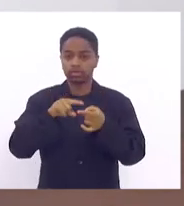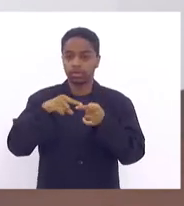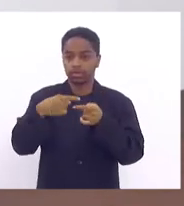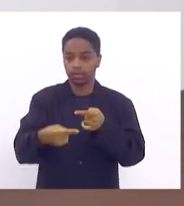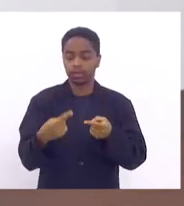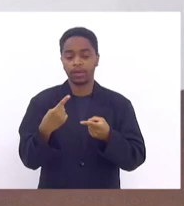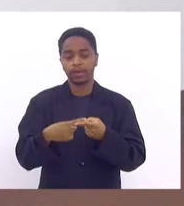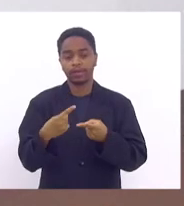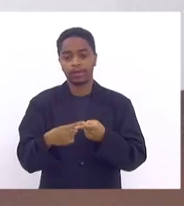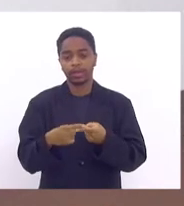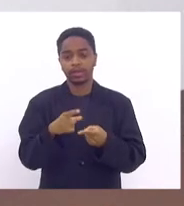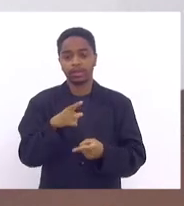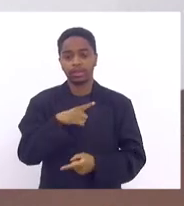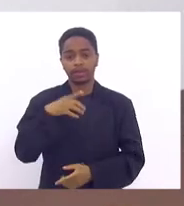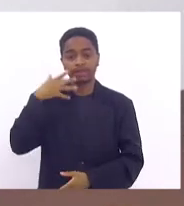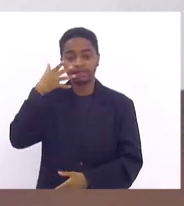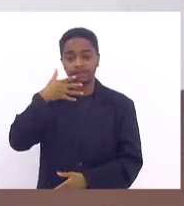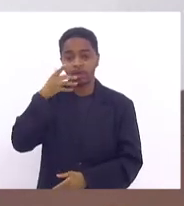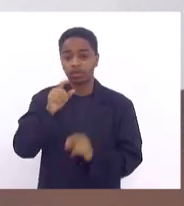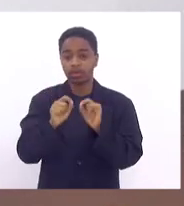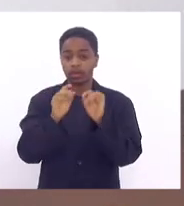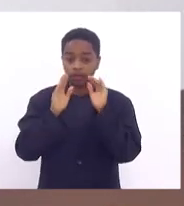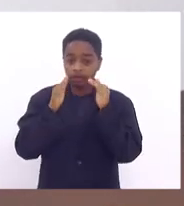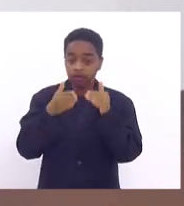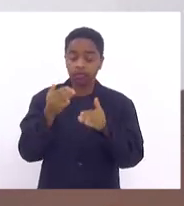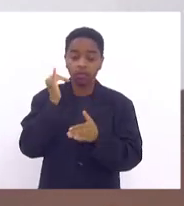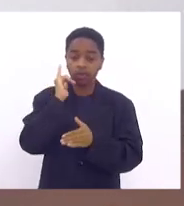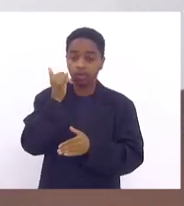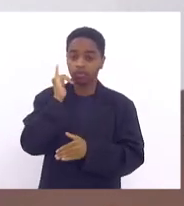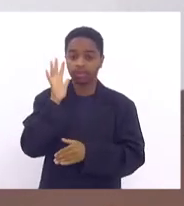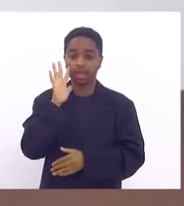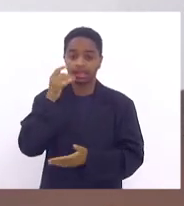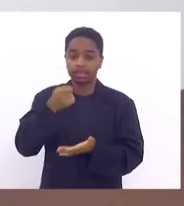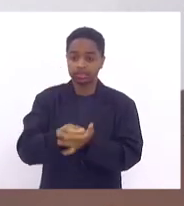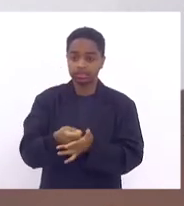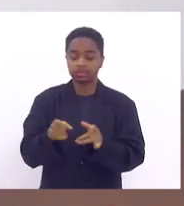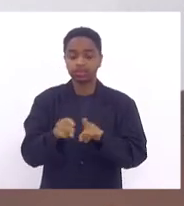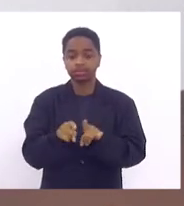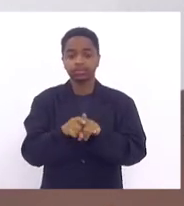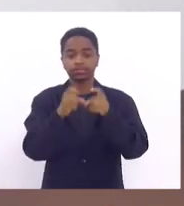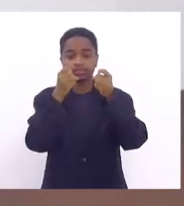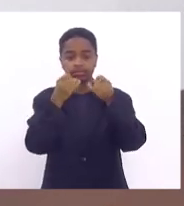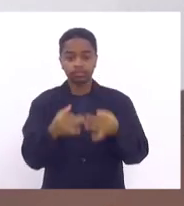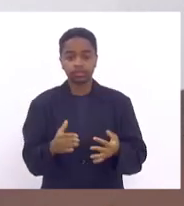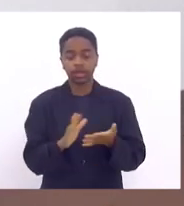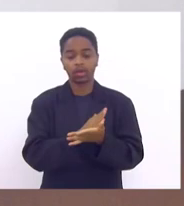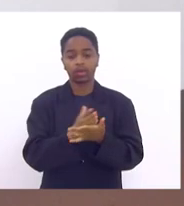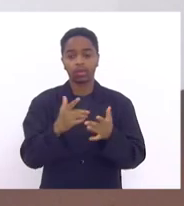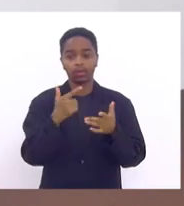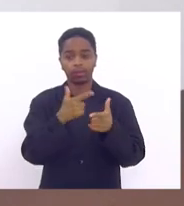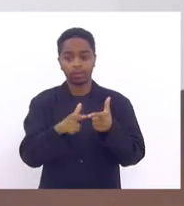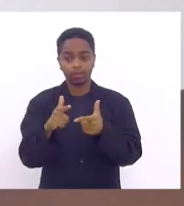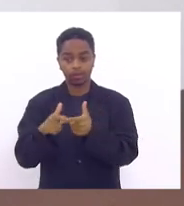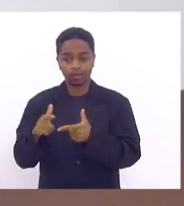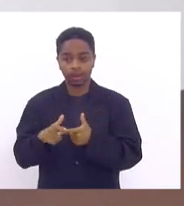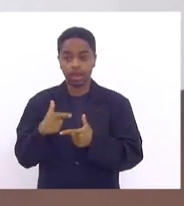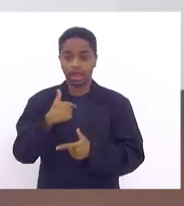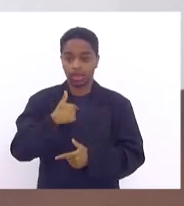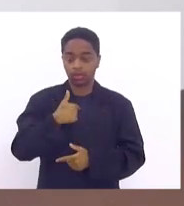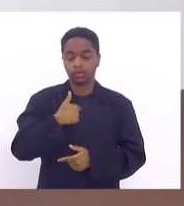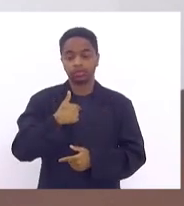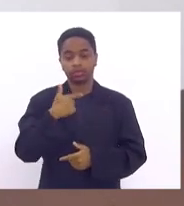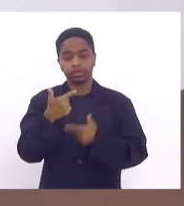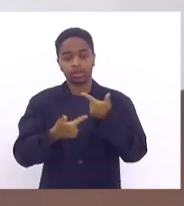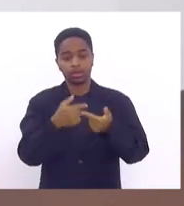verdade uma fala eh voltada para contar dessas decisões e para expor alguns dos problemas que eu na qualidade de jurista